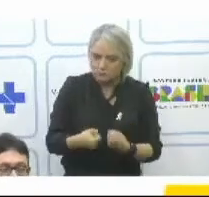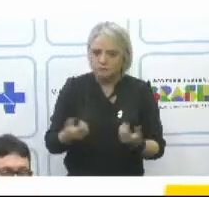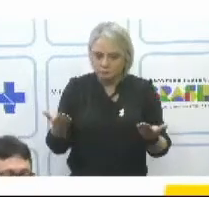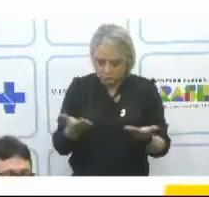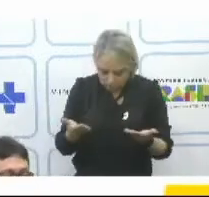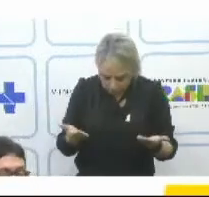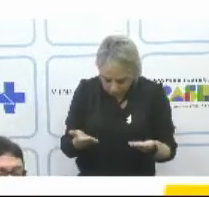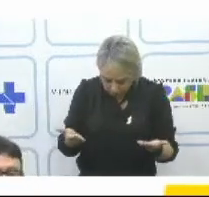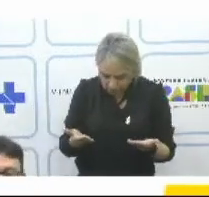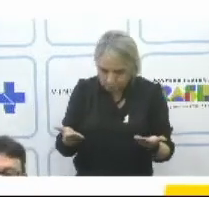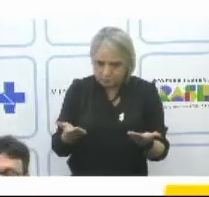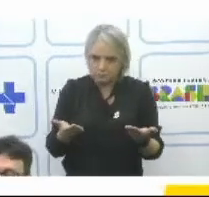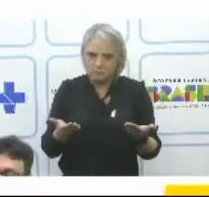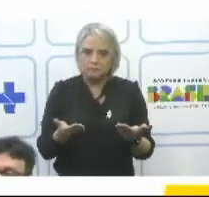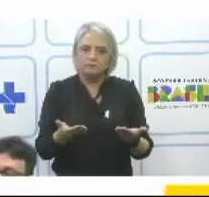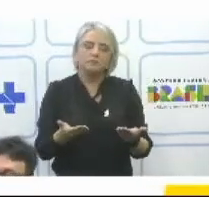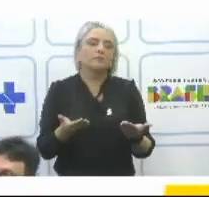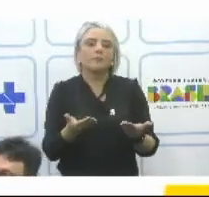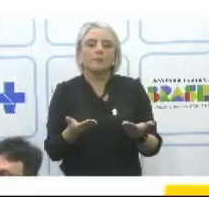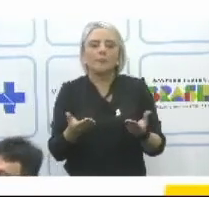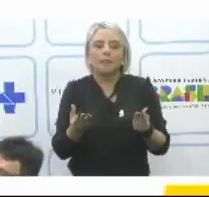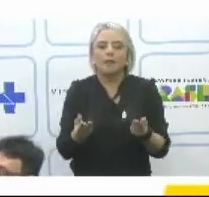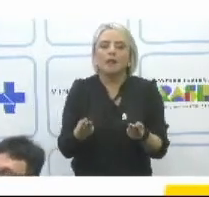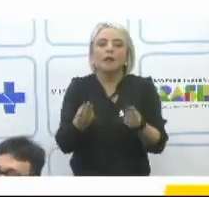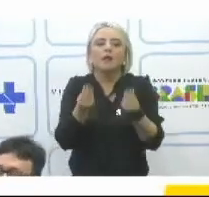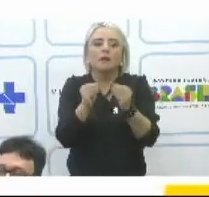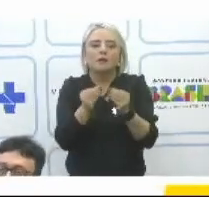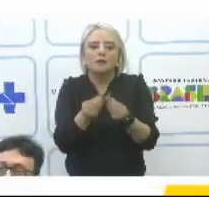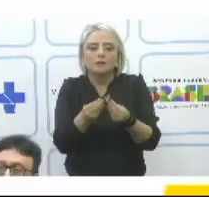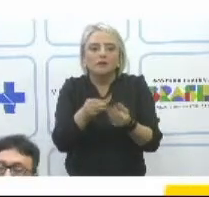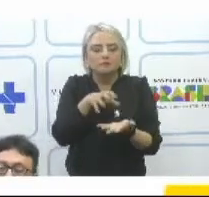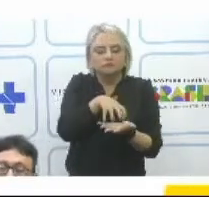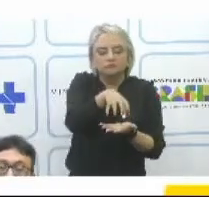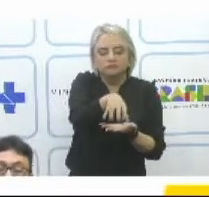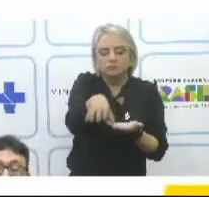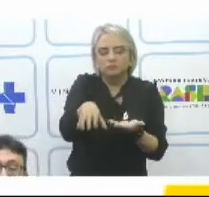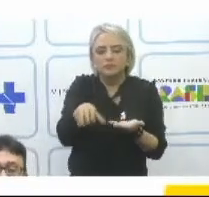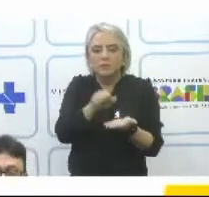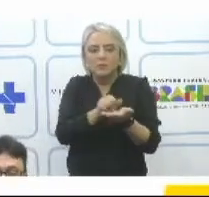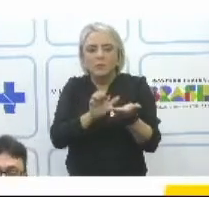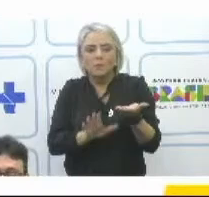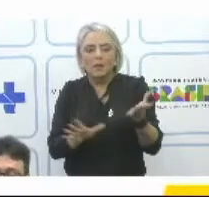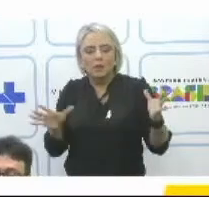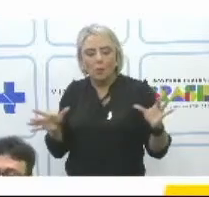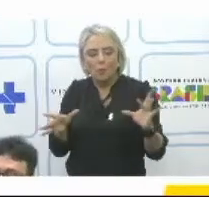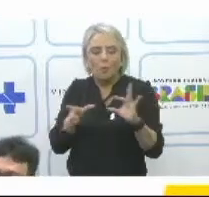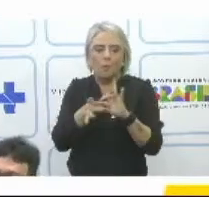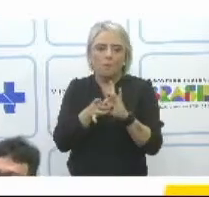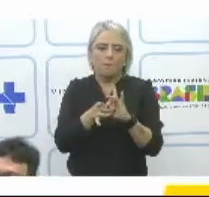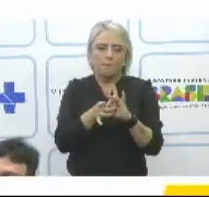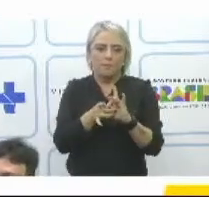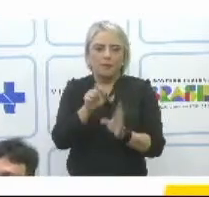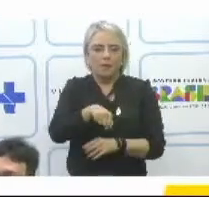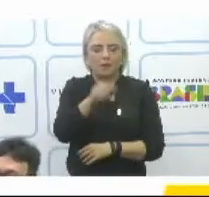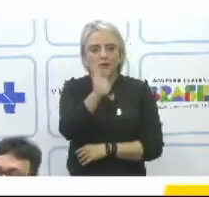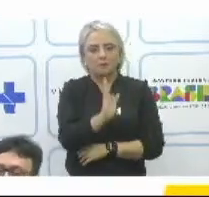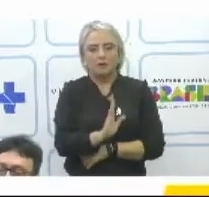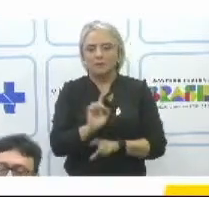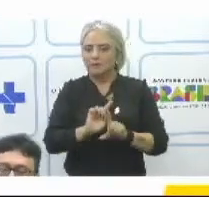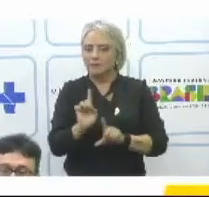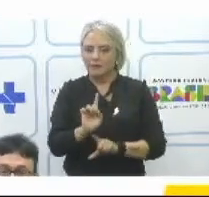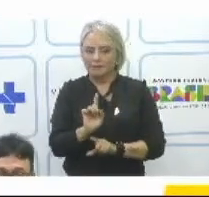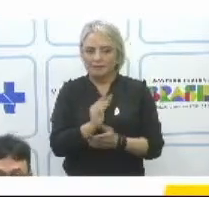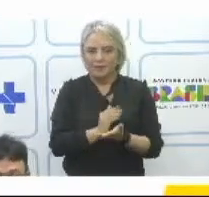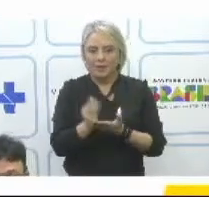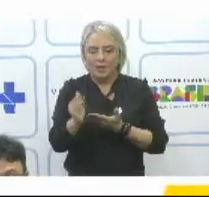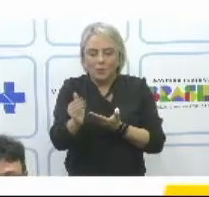para integrar, né, esses departamentos e ter uma ação mais conjunta, né? No Brasil, não. Desde a